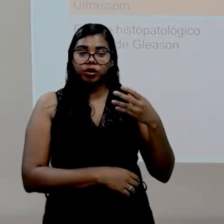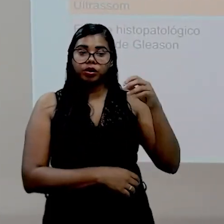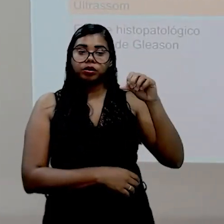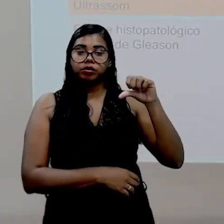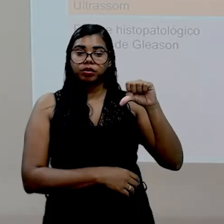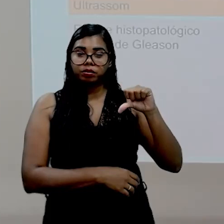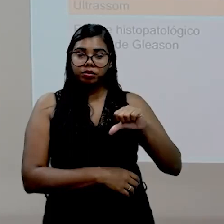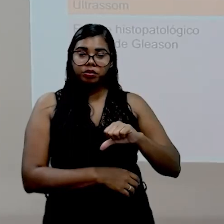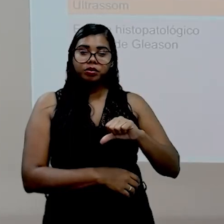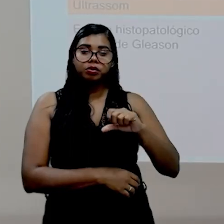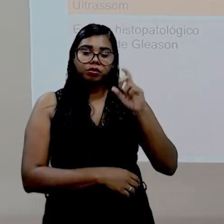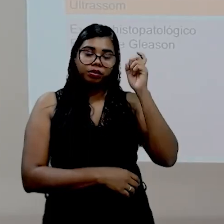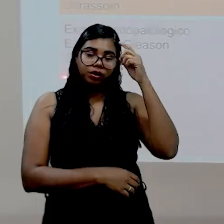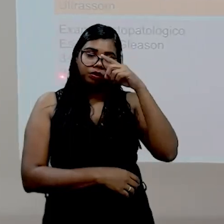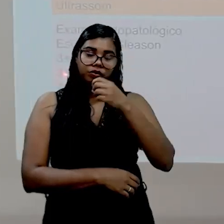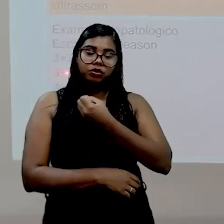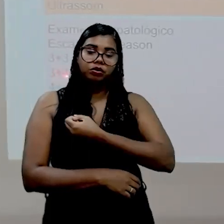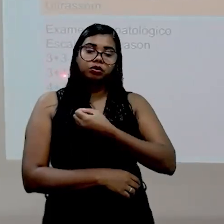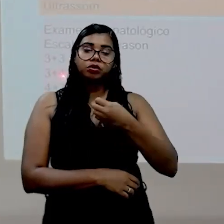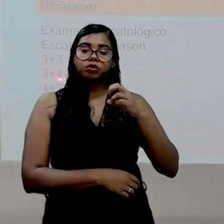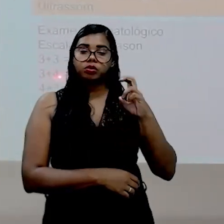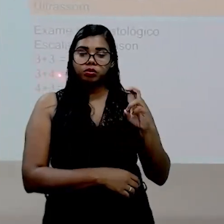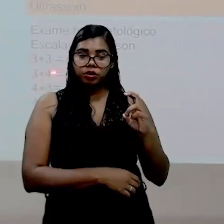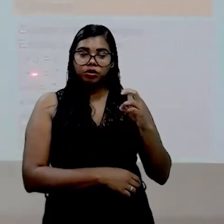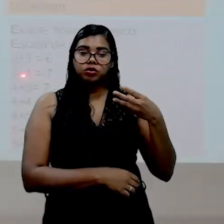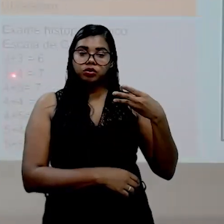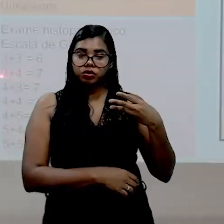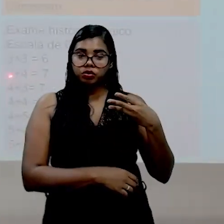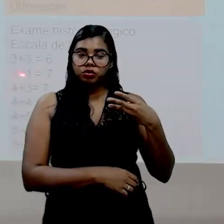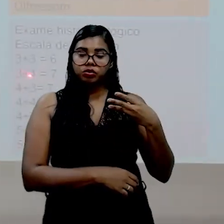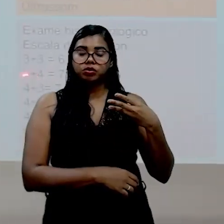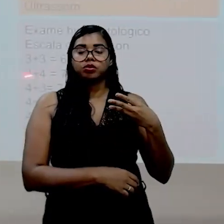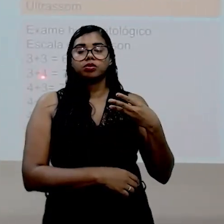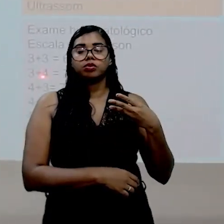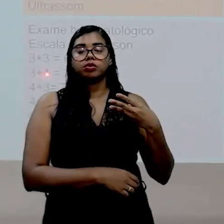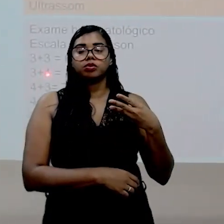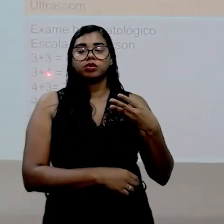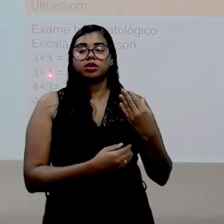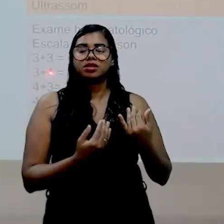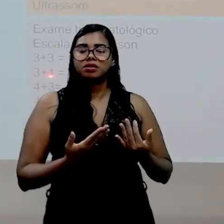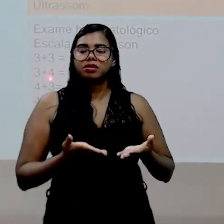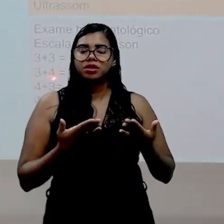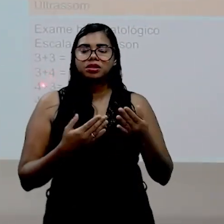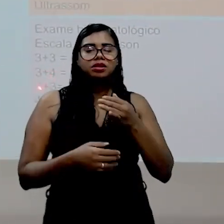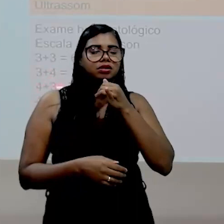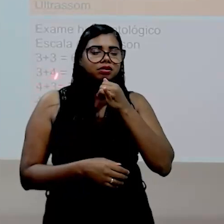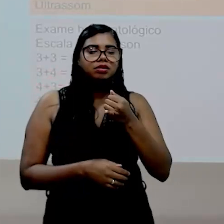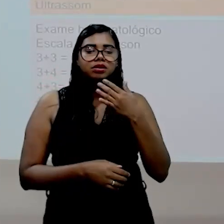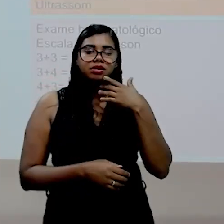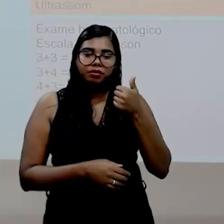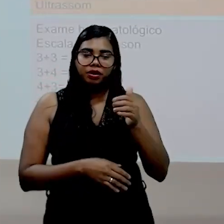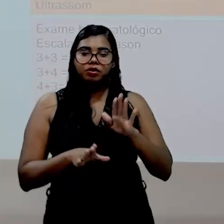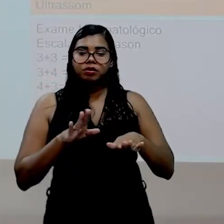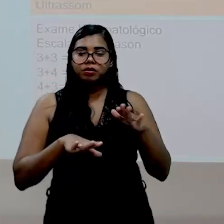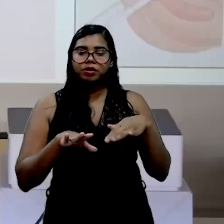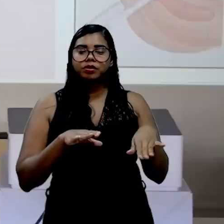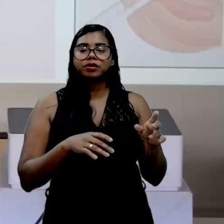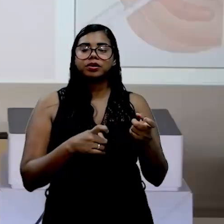Então, um tumor 3 é menos agressivo do que o tumor 4. Então, um 3+4 é melhor do que um